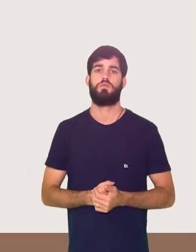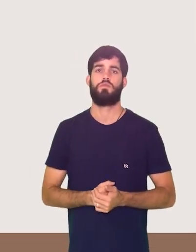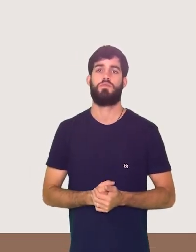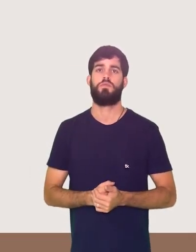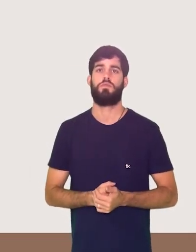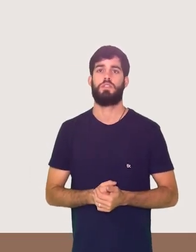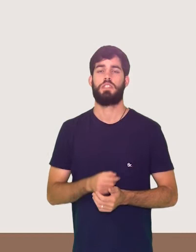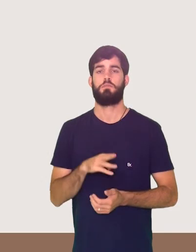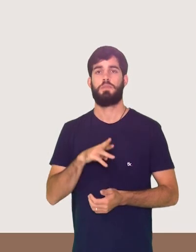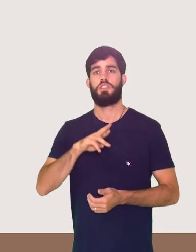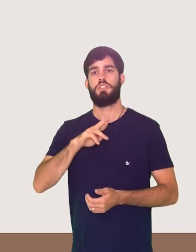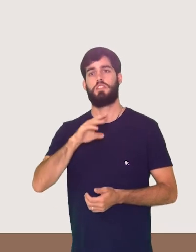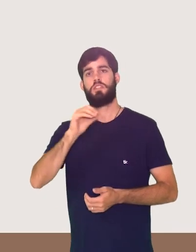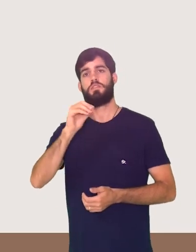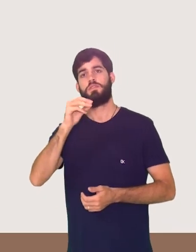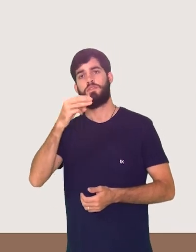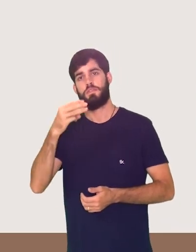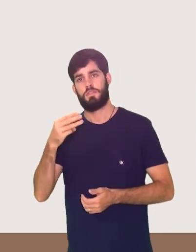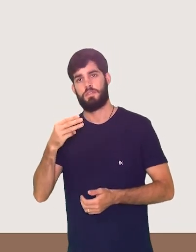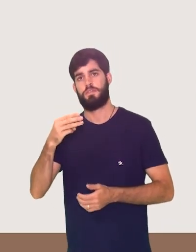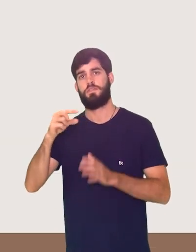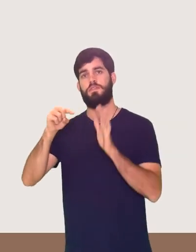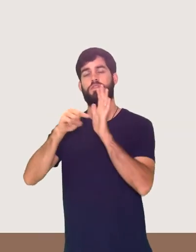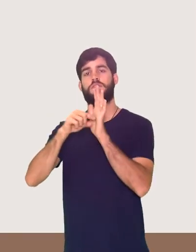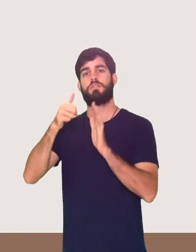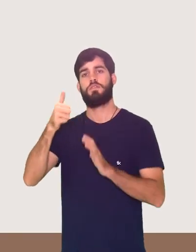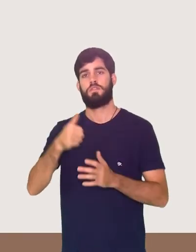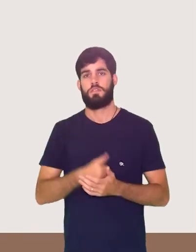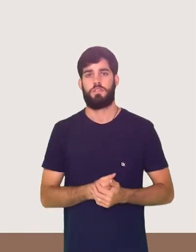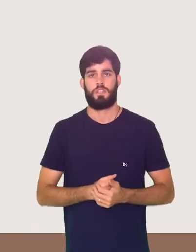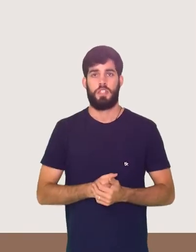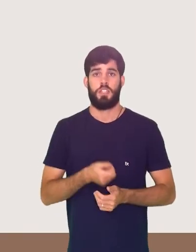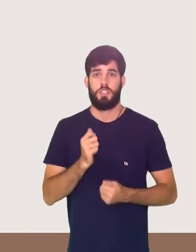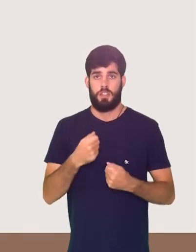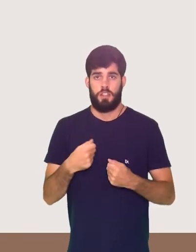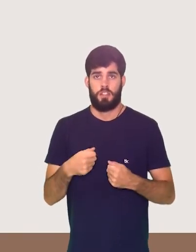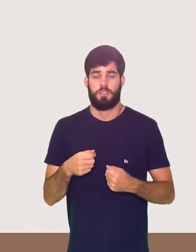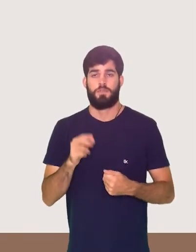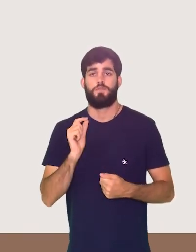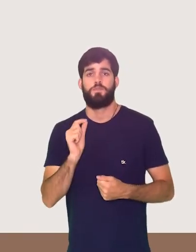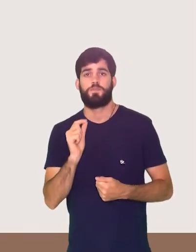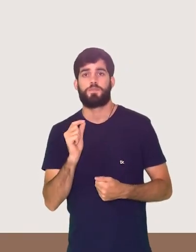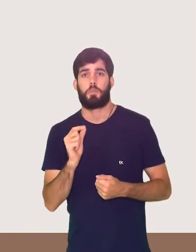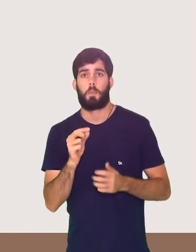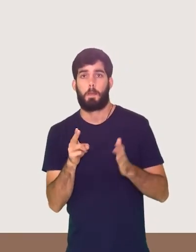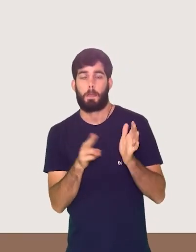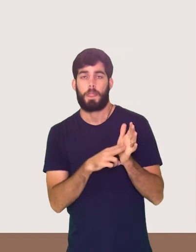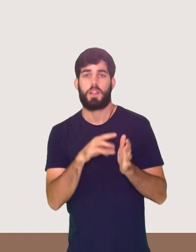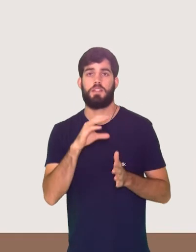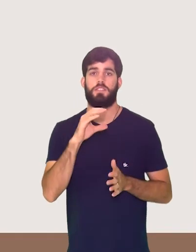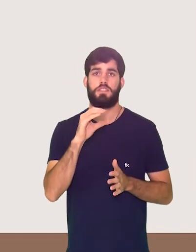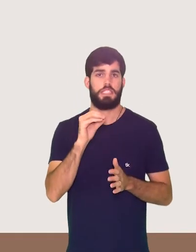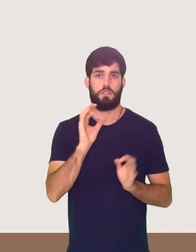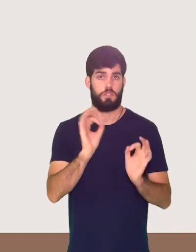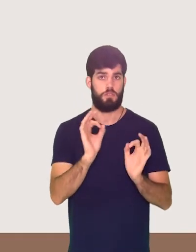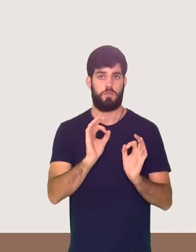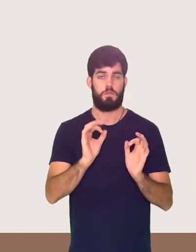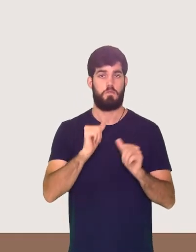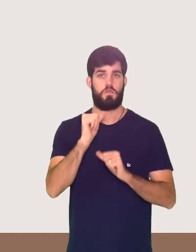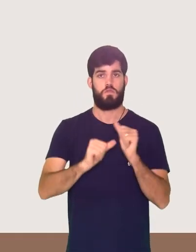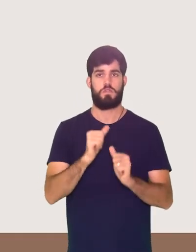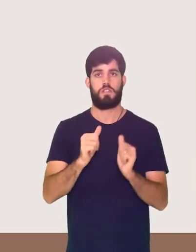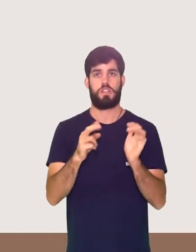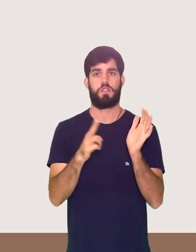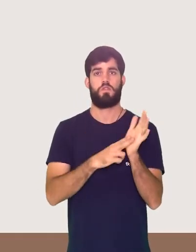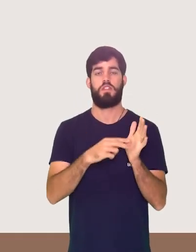BrO3 menos 1. A gente tem que igualar a menos 1. Não vai igualar a 0, vai igualar a menos 1. O oxigênio é